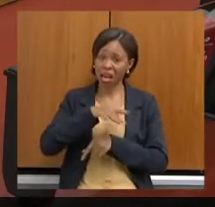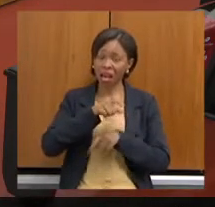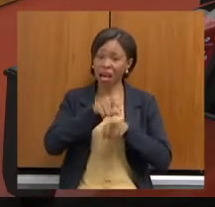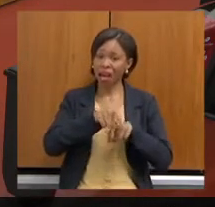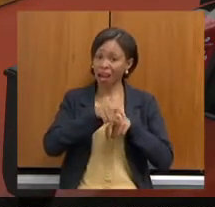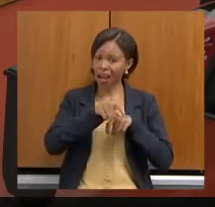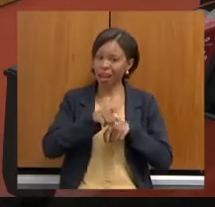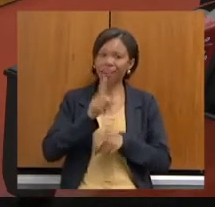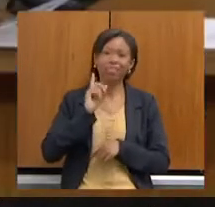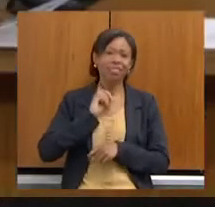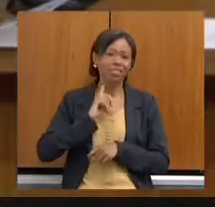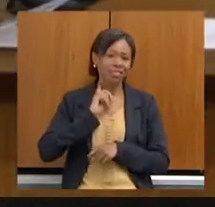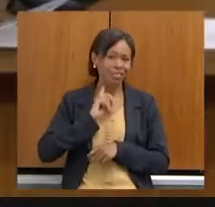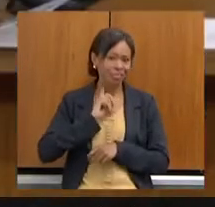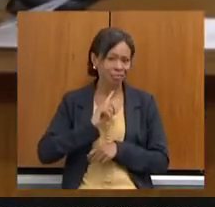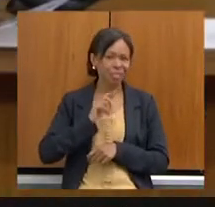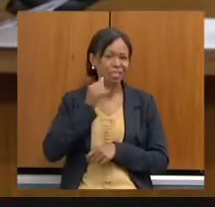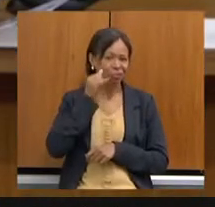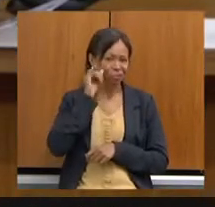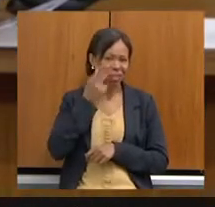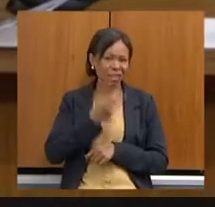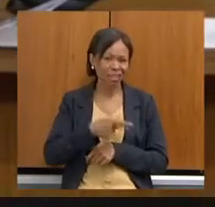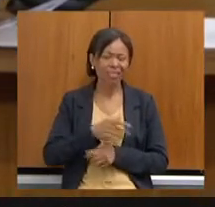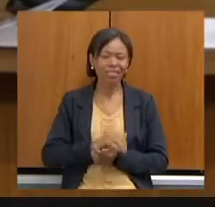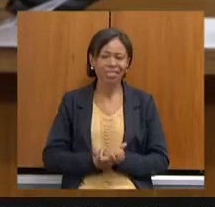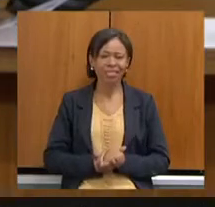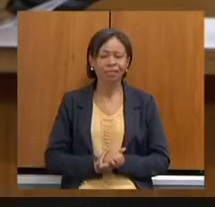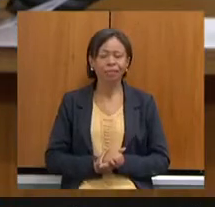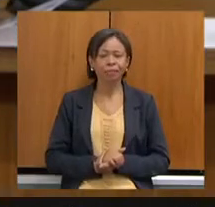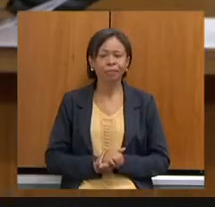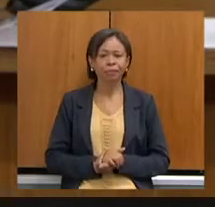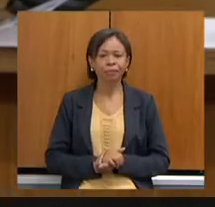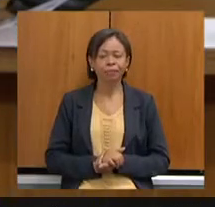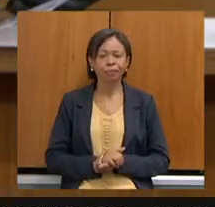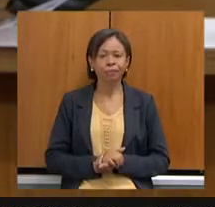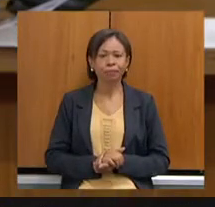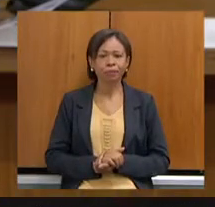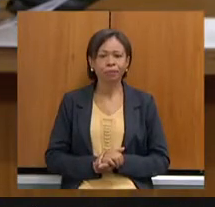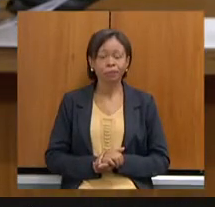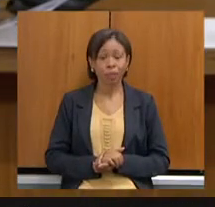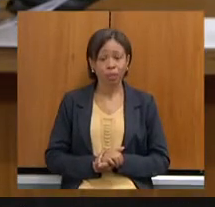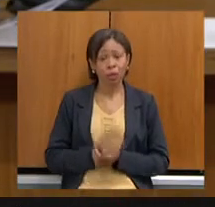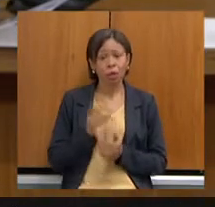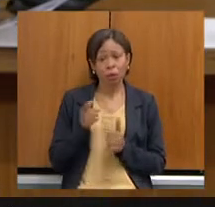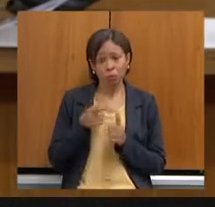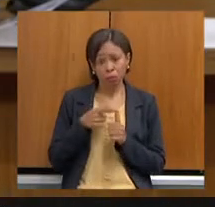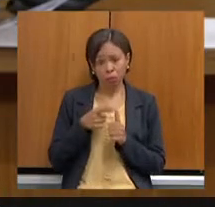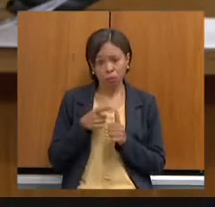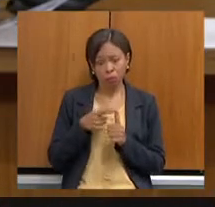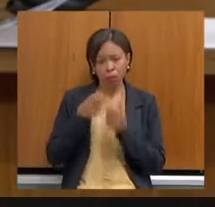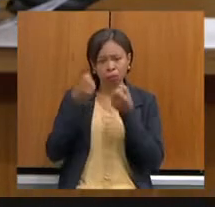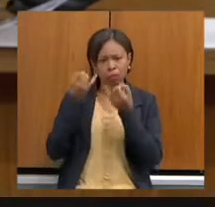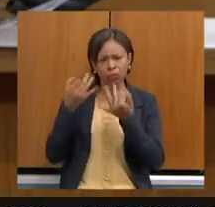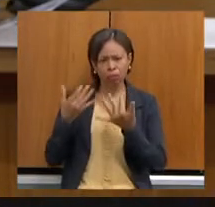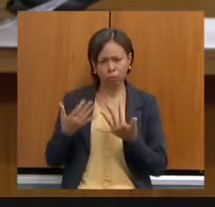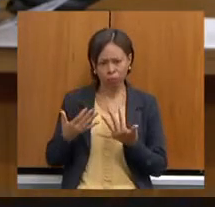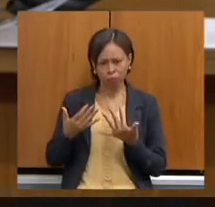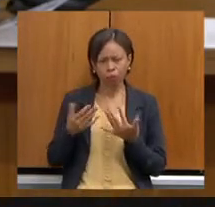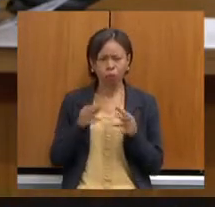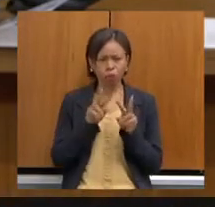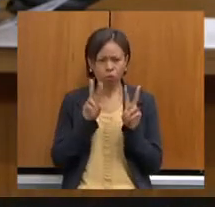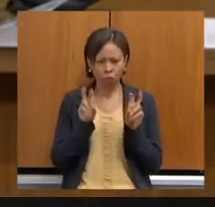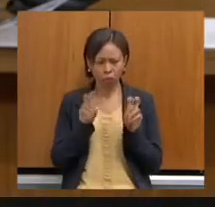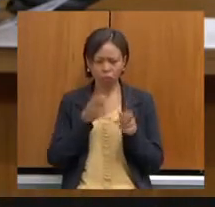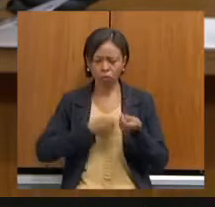a vida inteira Deputado primeira coisa que eu gostaria de dizer se a questão da